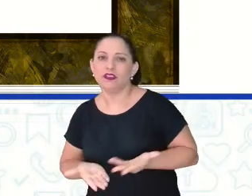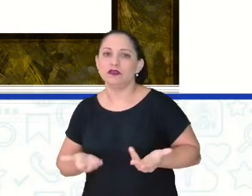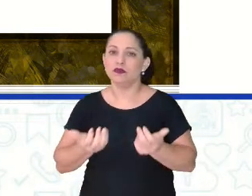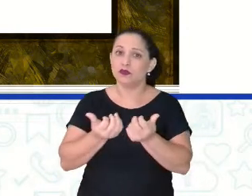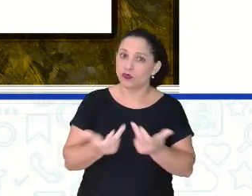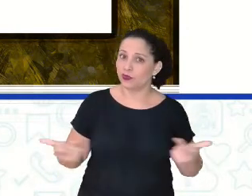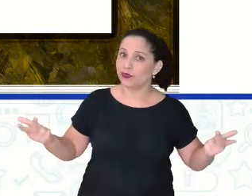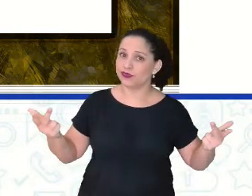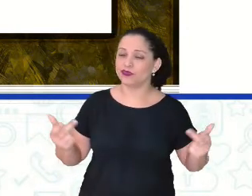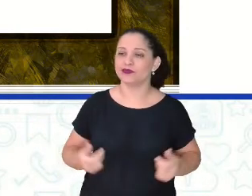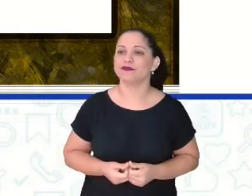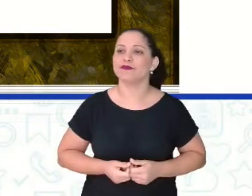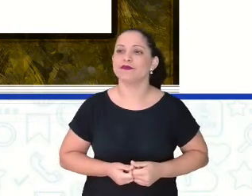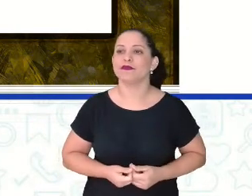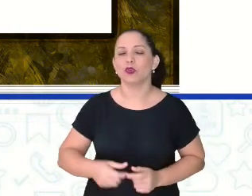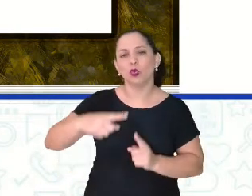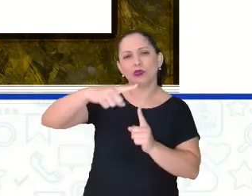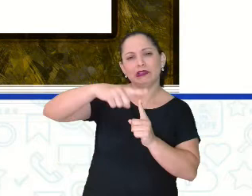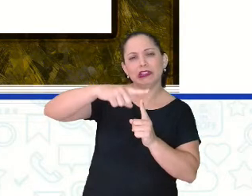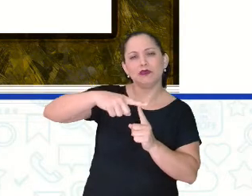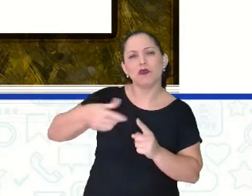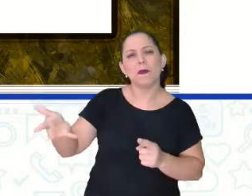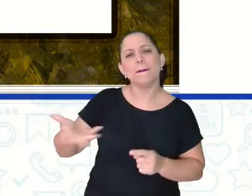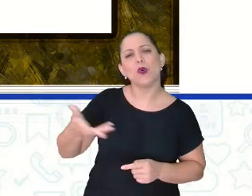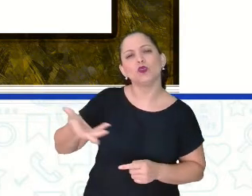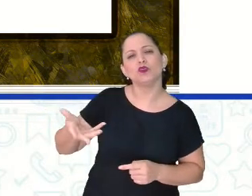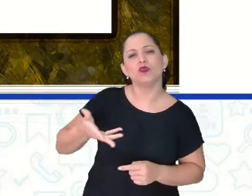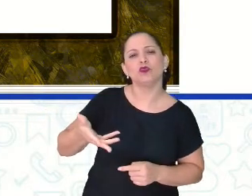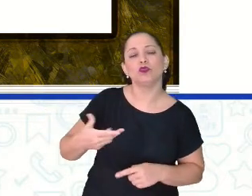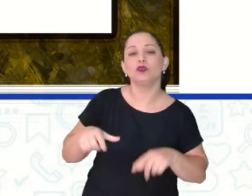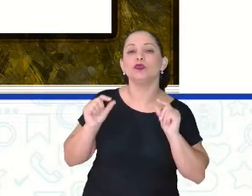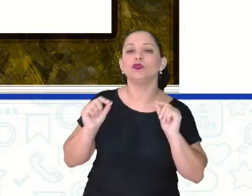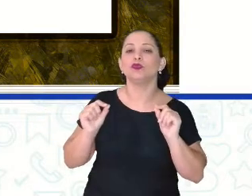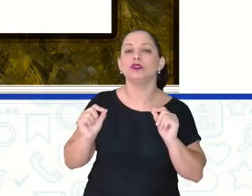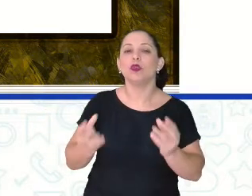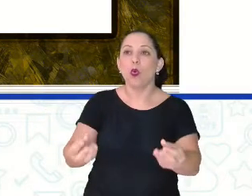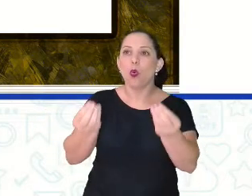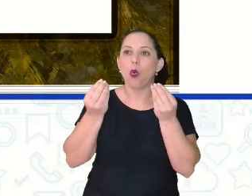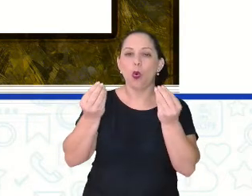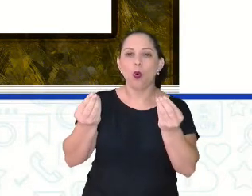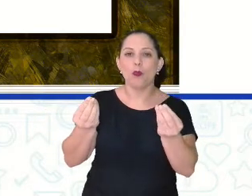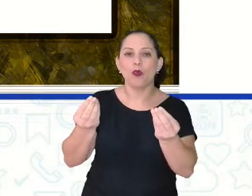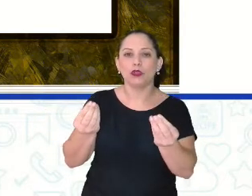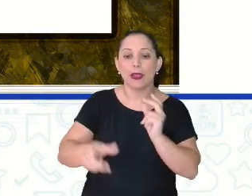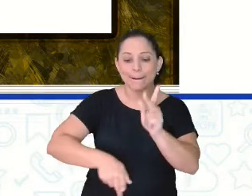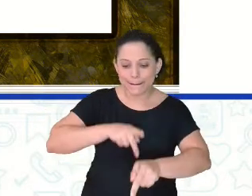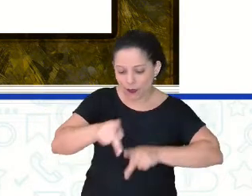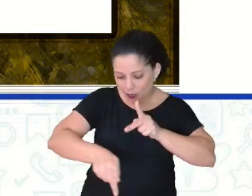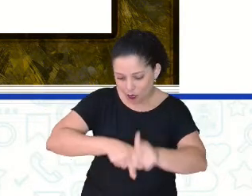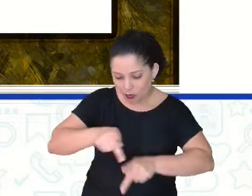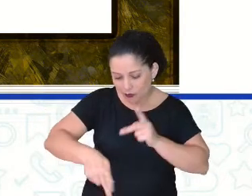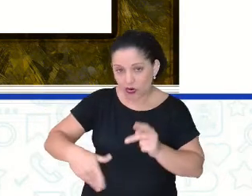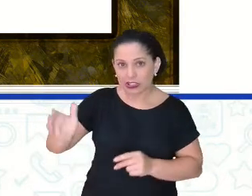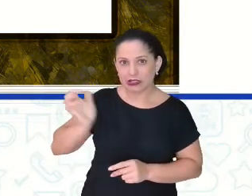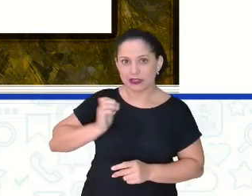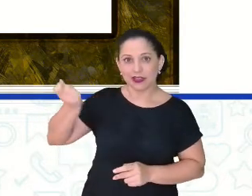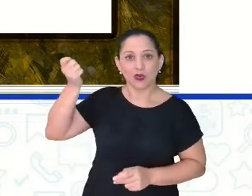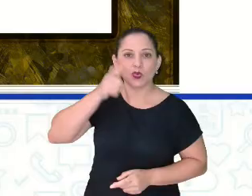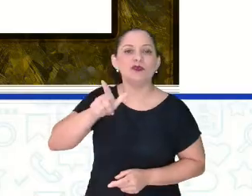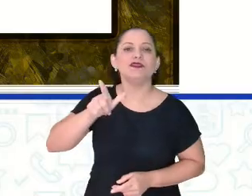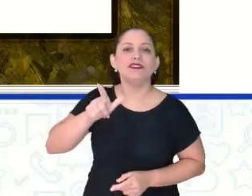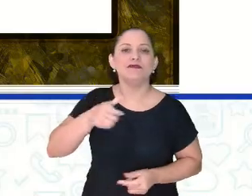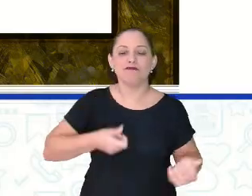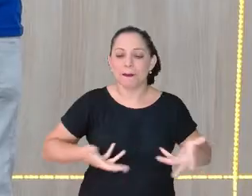ó. Modo de produção, eu já sei que é a forma como a sociedade produz a riqueza. Então, esse modo